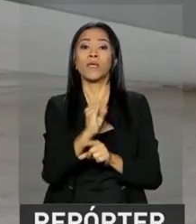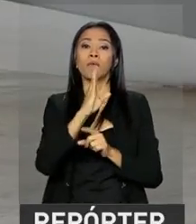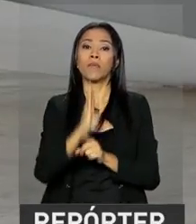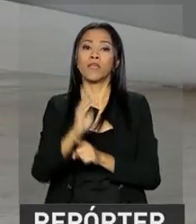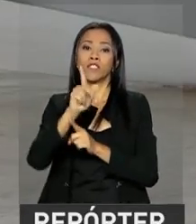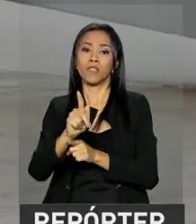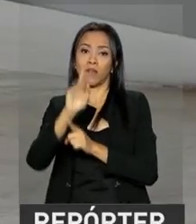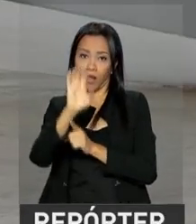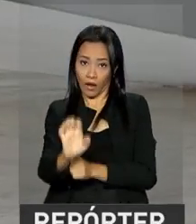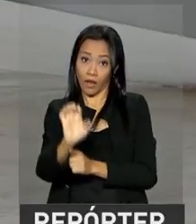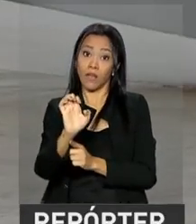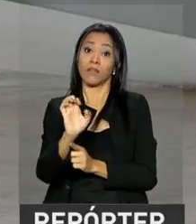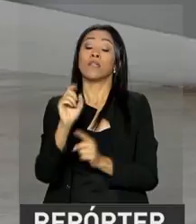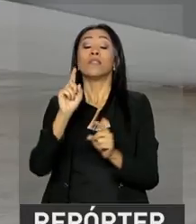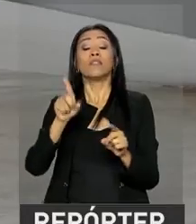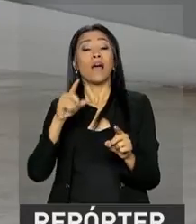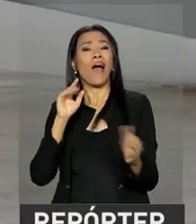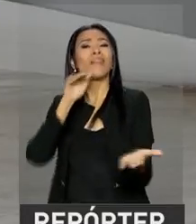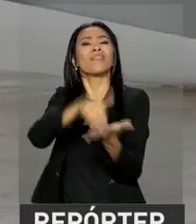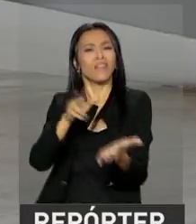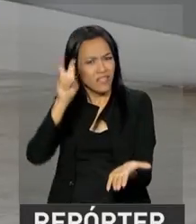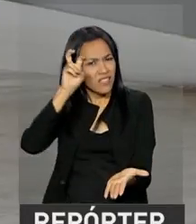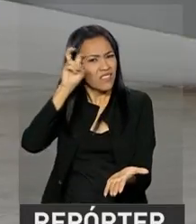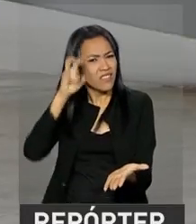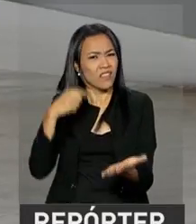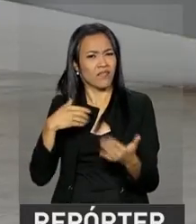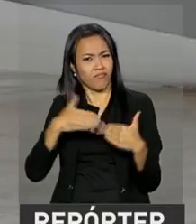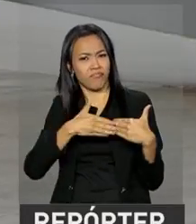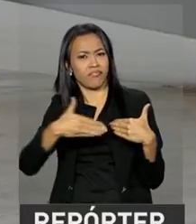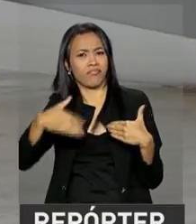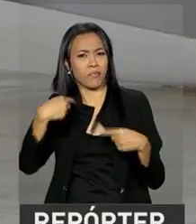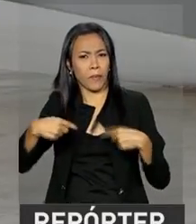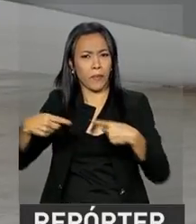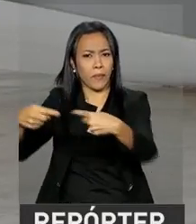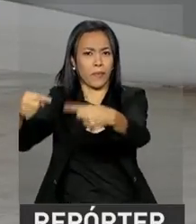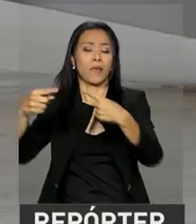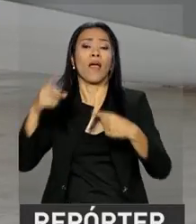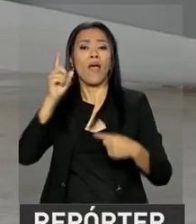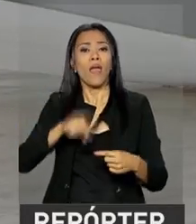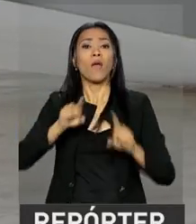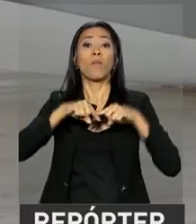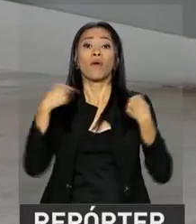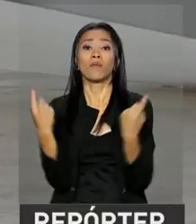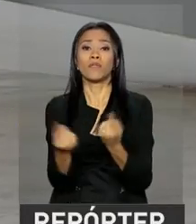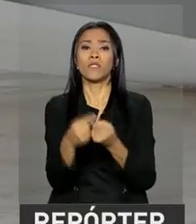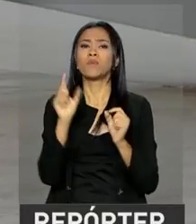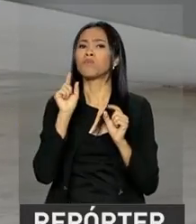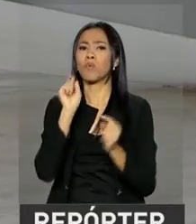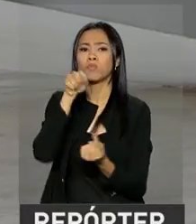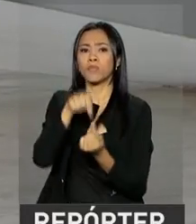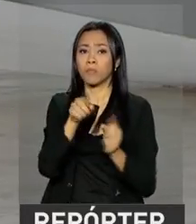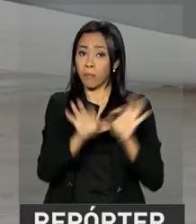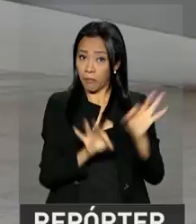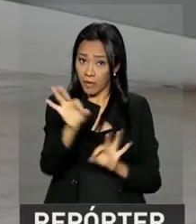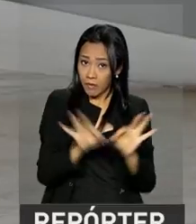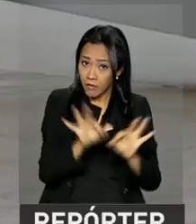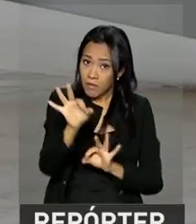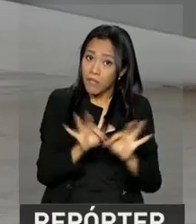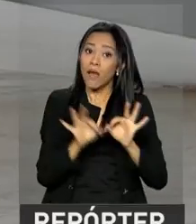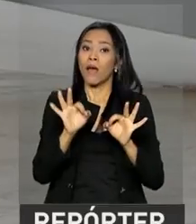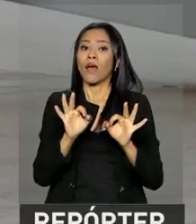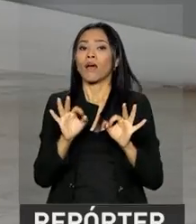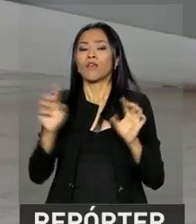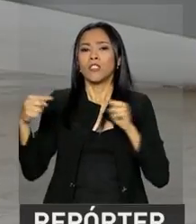quinta-feira e é tratado como uma reunião interna uma grande reunião interna de preparação e de alinhamento